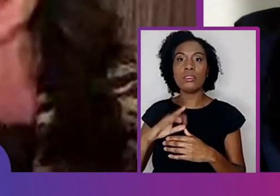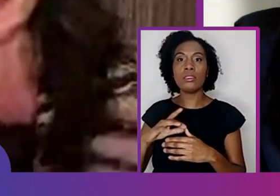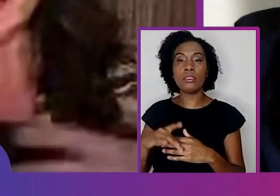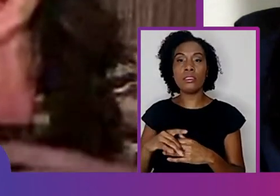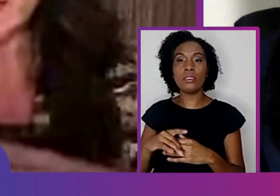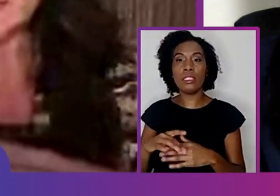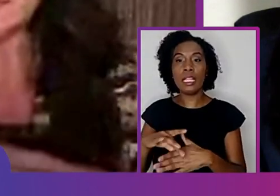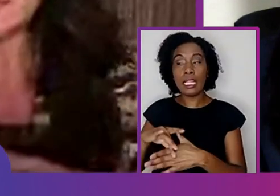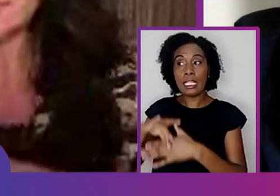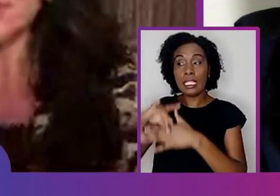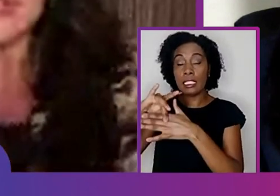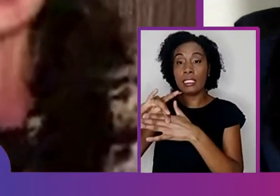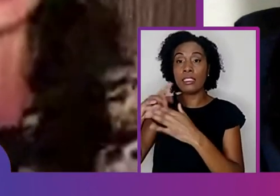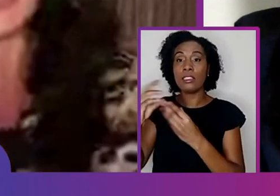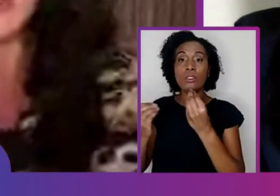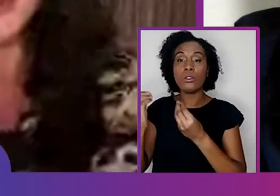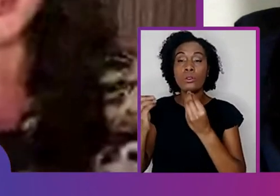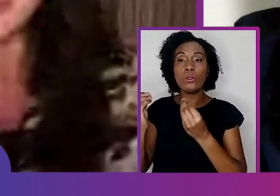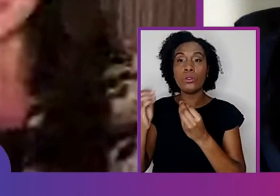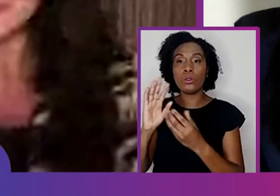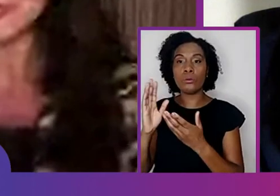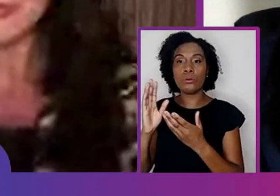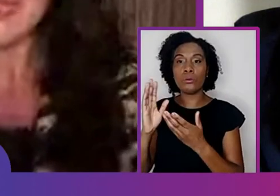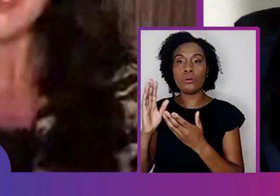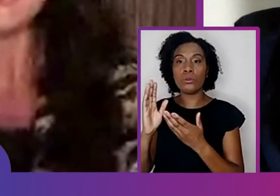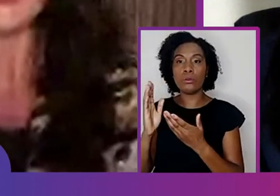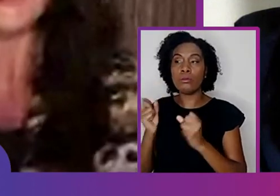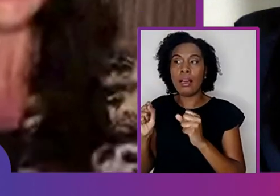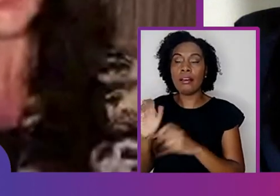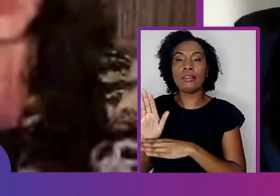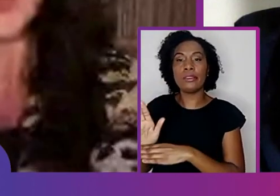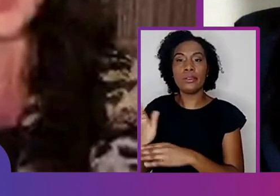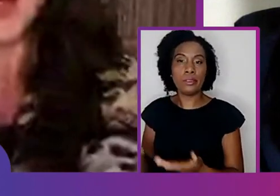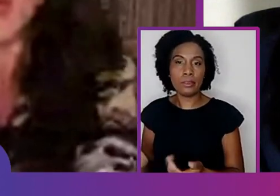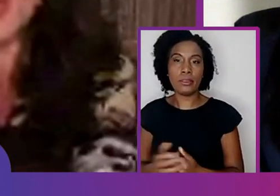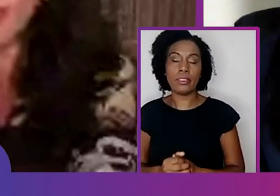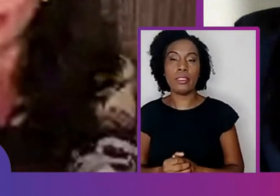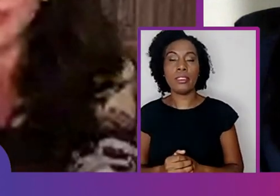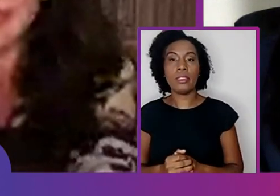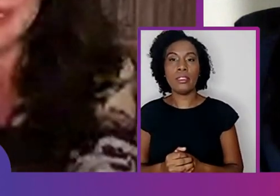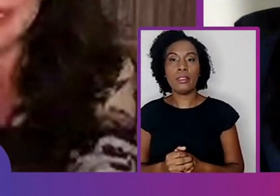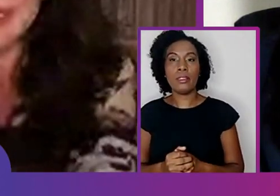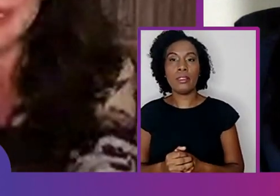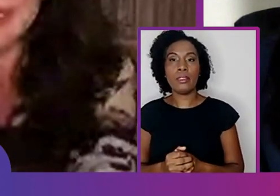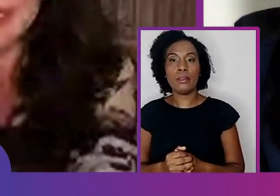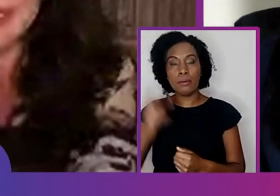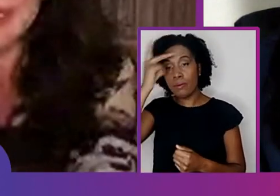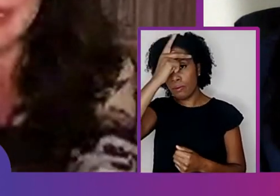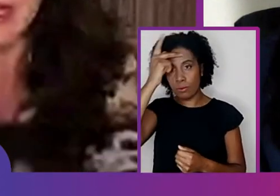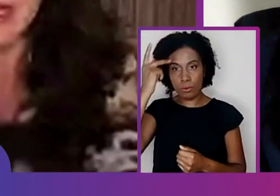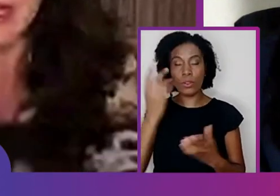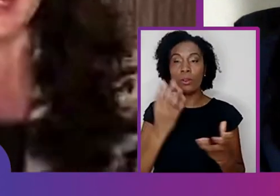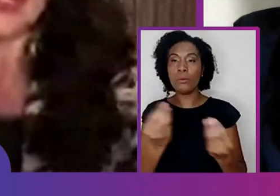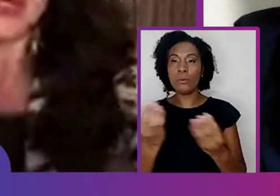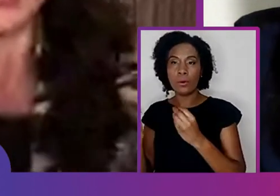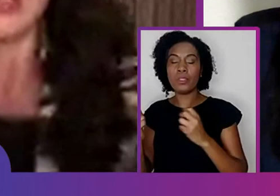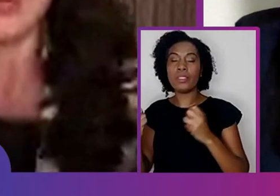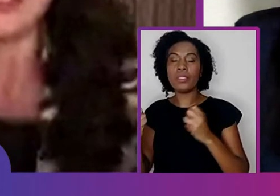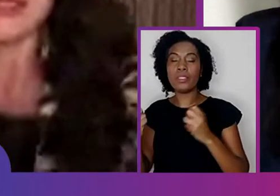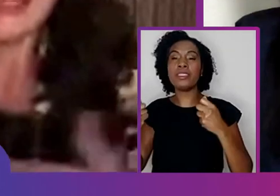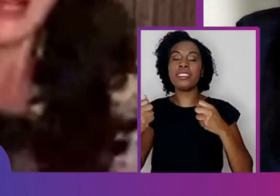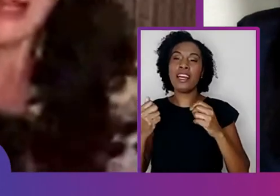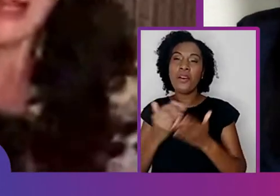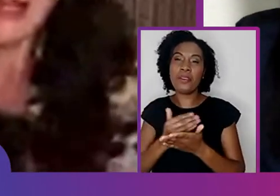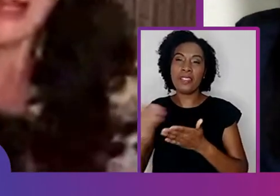muito? Muita gente está tendo que se adequar ao home office, muitas